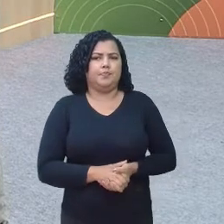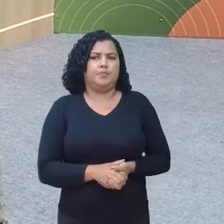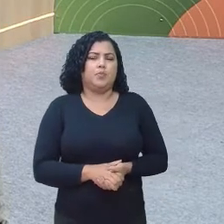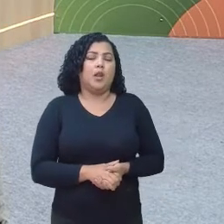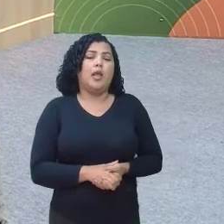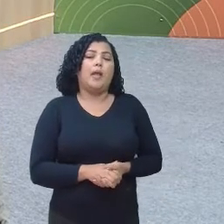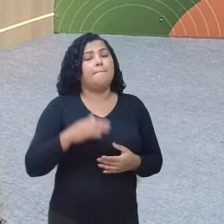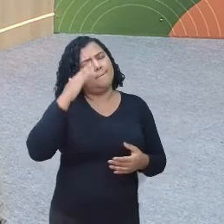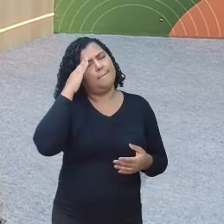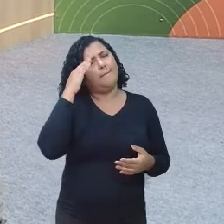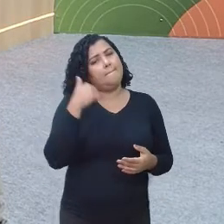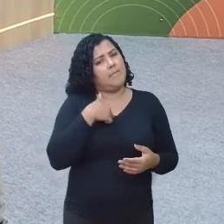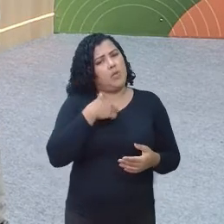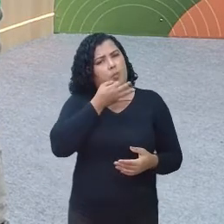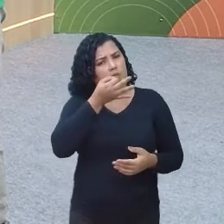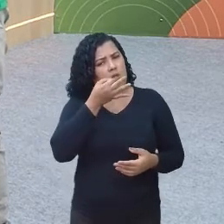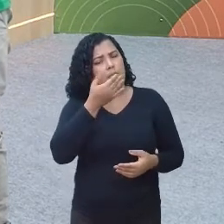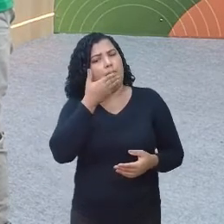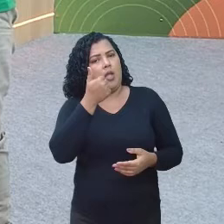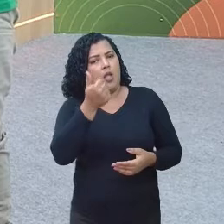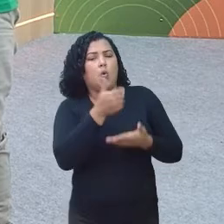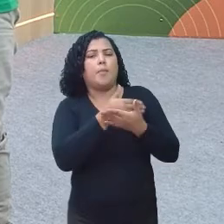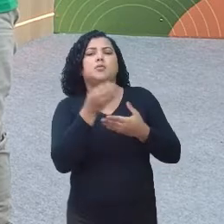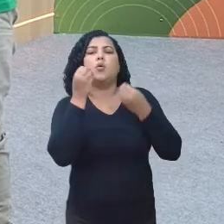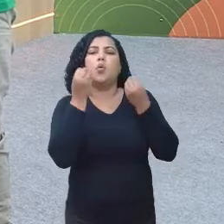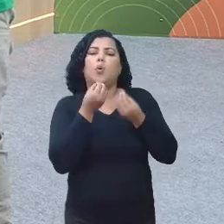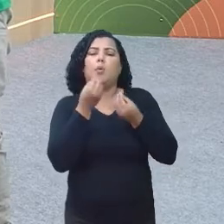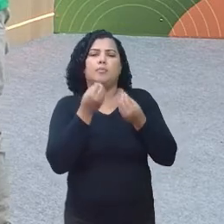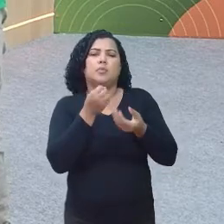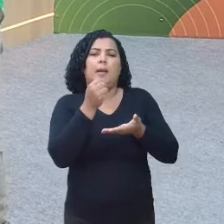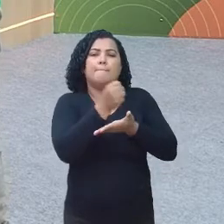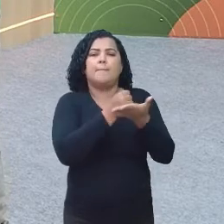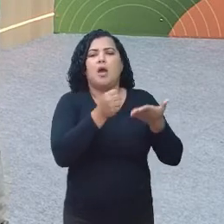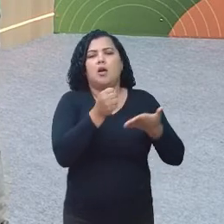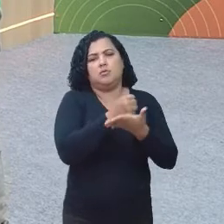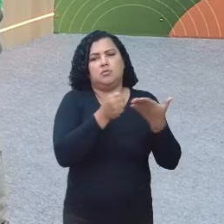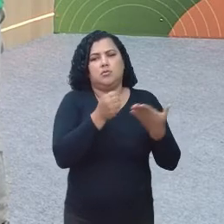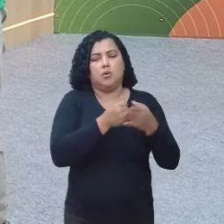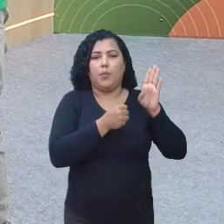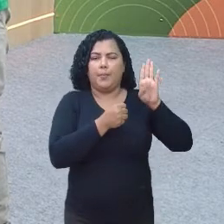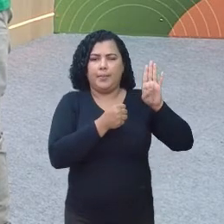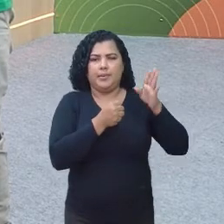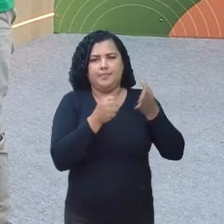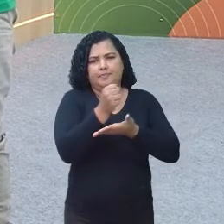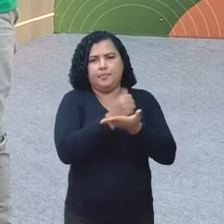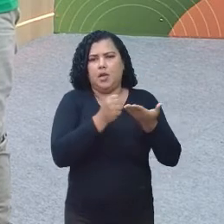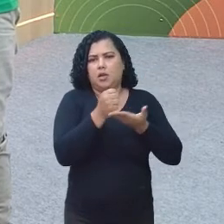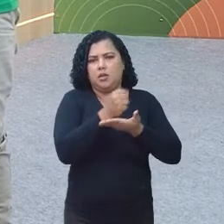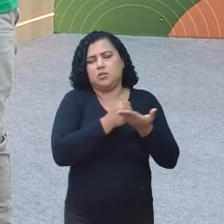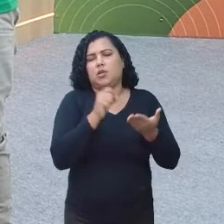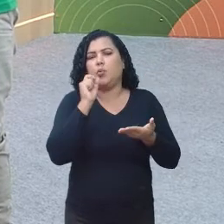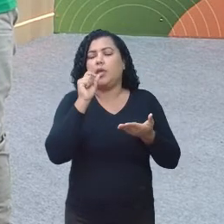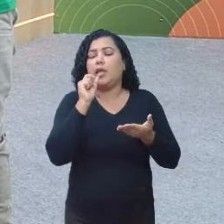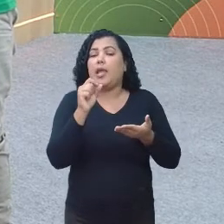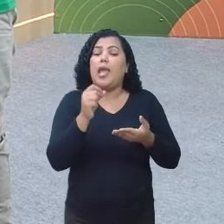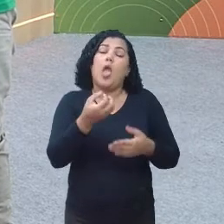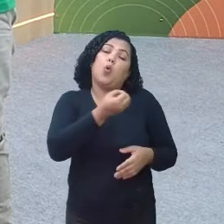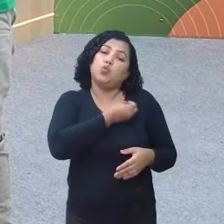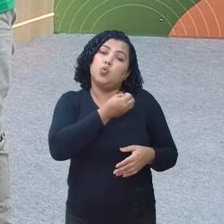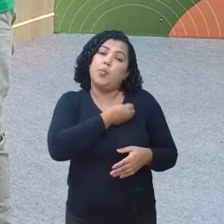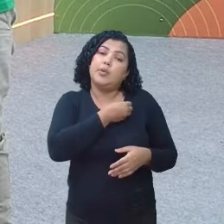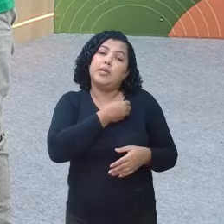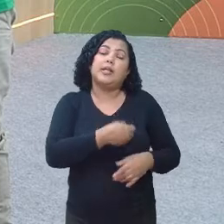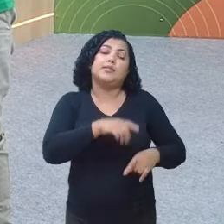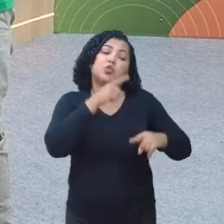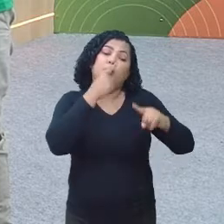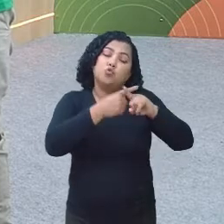você começar pela base, né? O que é a base na potenciação? É justamente aquele número que está sendo multiplicado